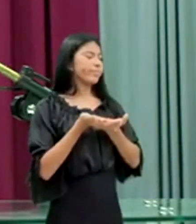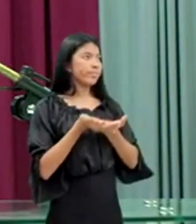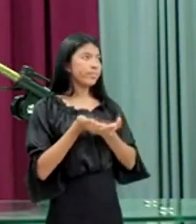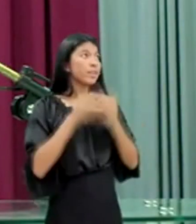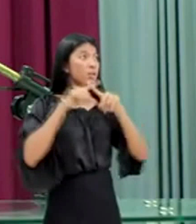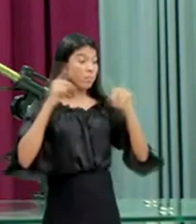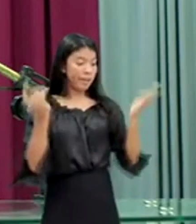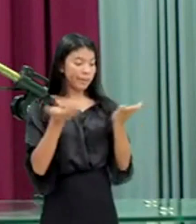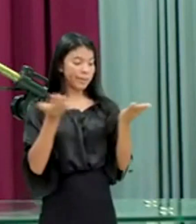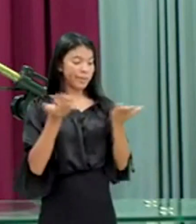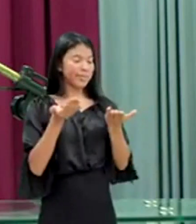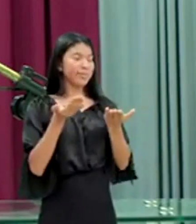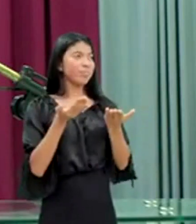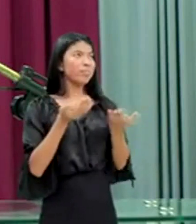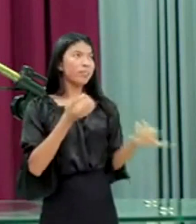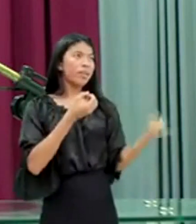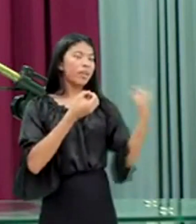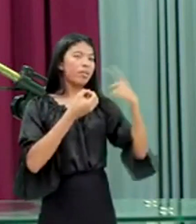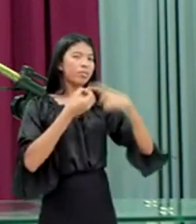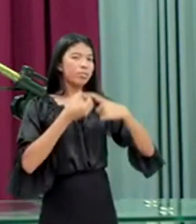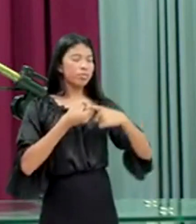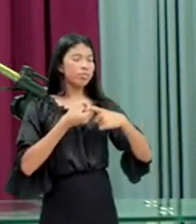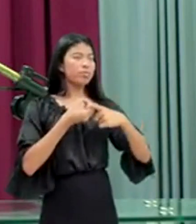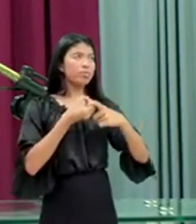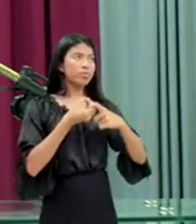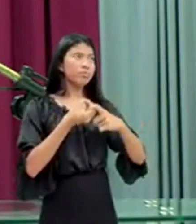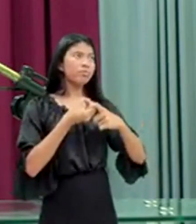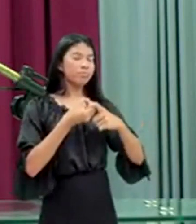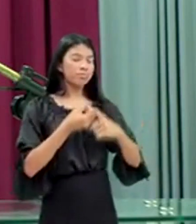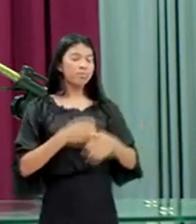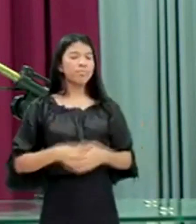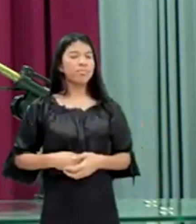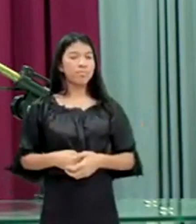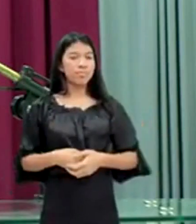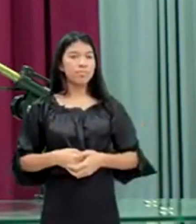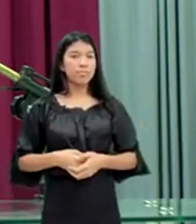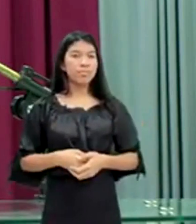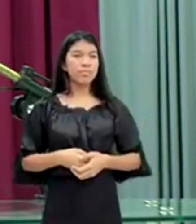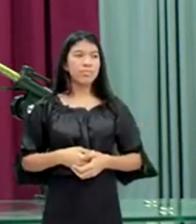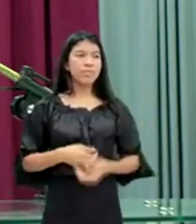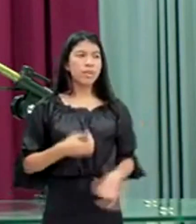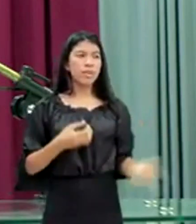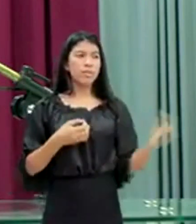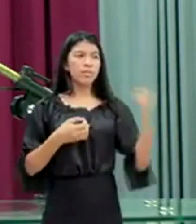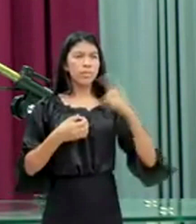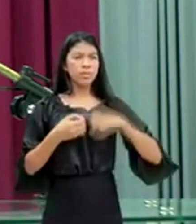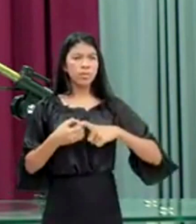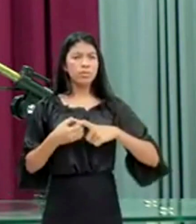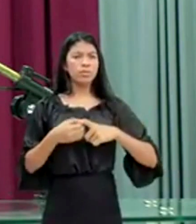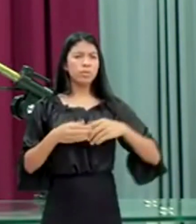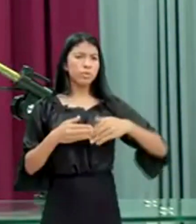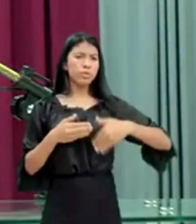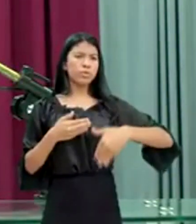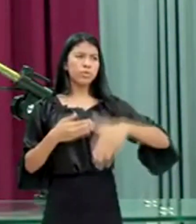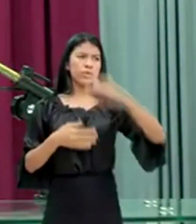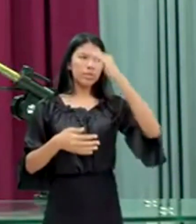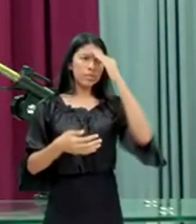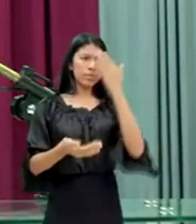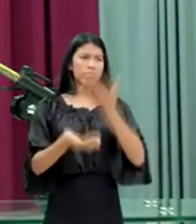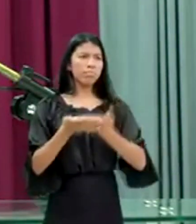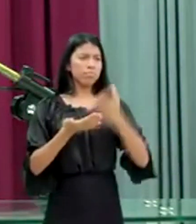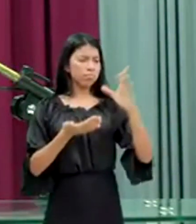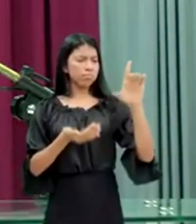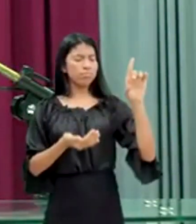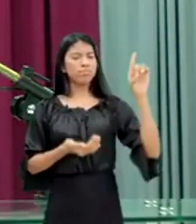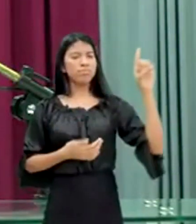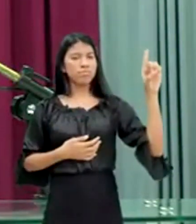mas agora eu volto para o meu lugar, eu volto para a minha posição e eu vou continuar crendo em Ti,